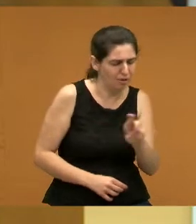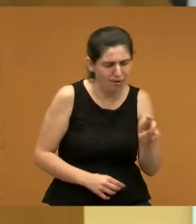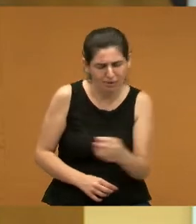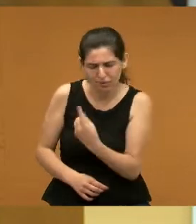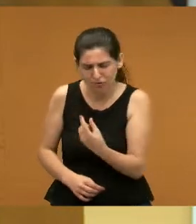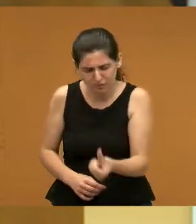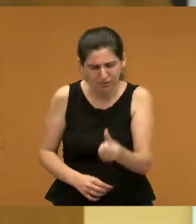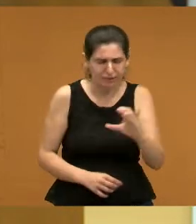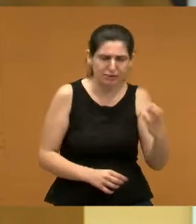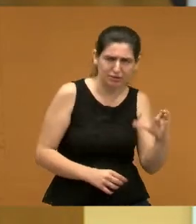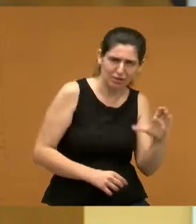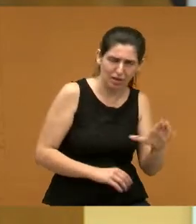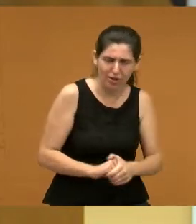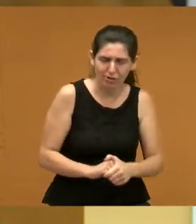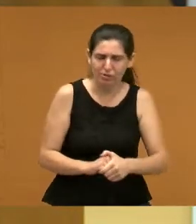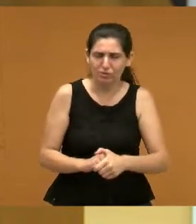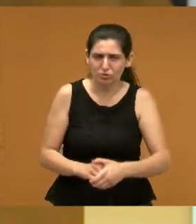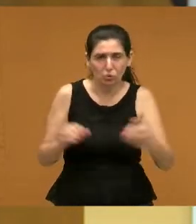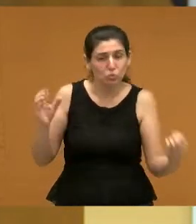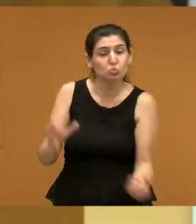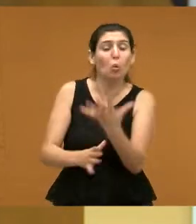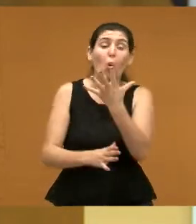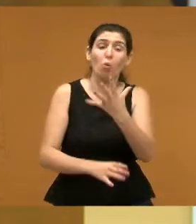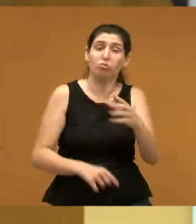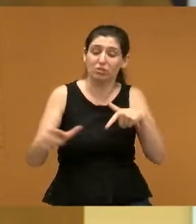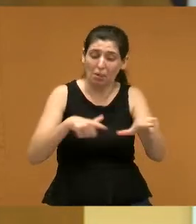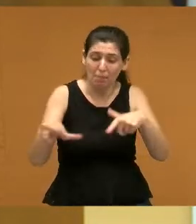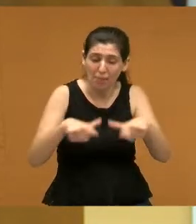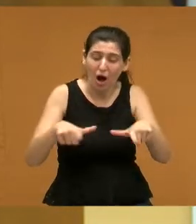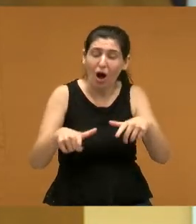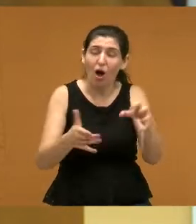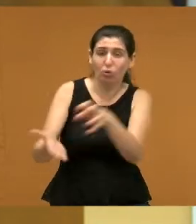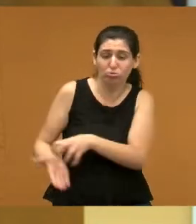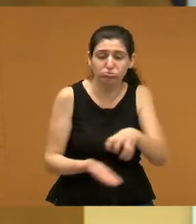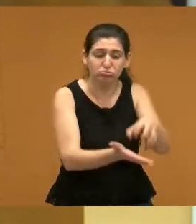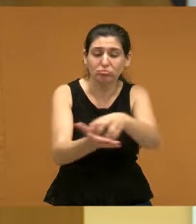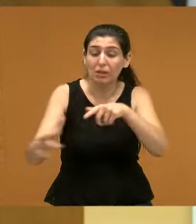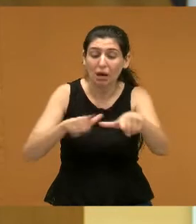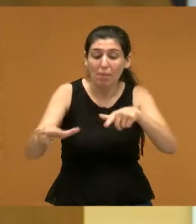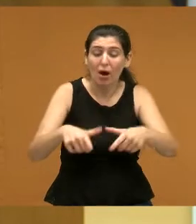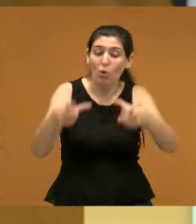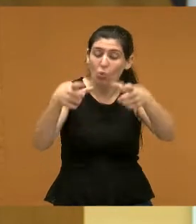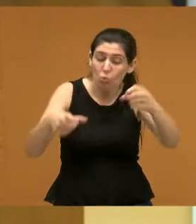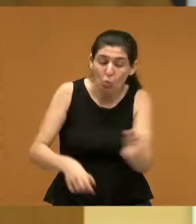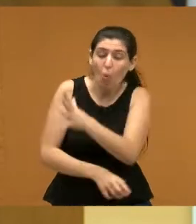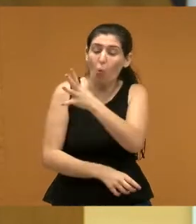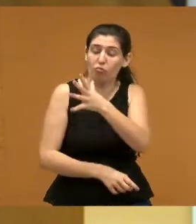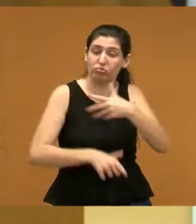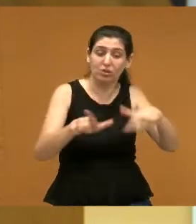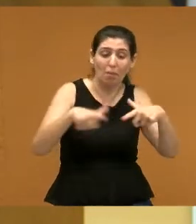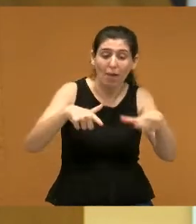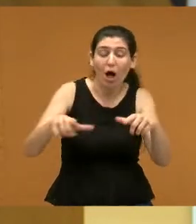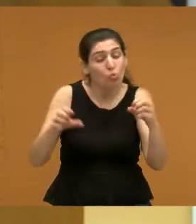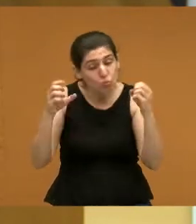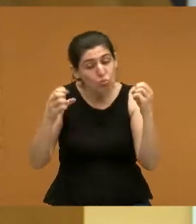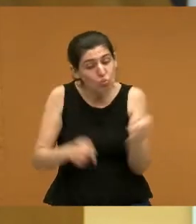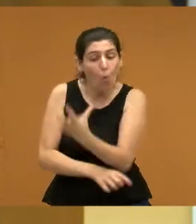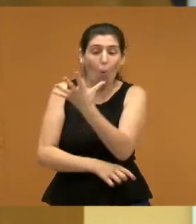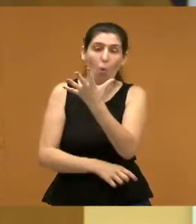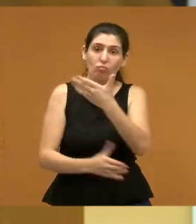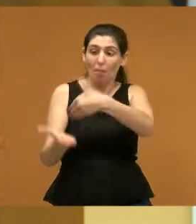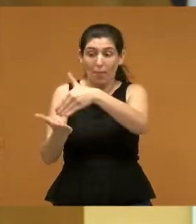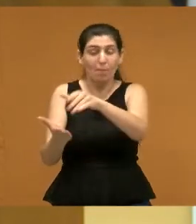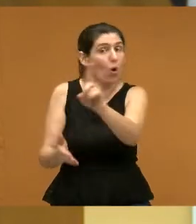6.250,16, criando nova função gratificada. As demais funções gratificadas permanecerão com a mesma